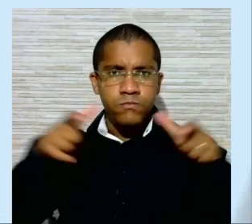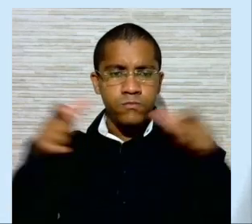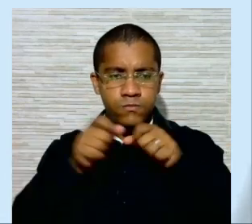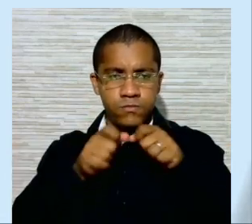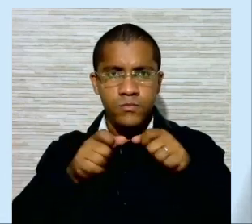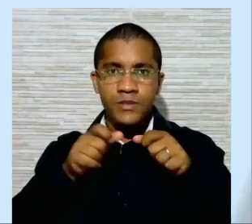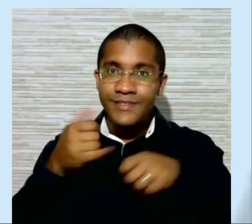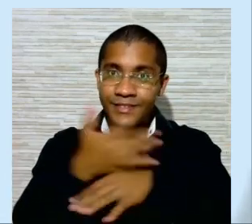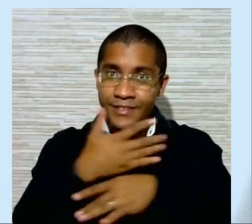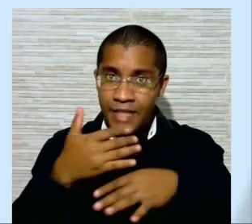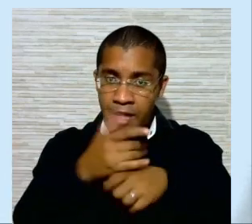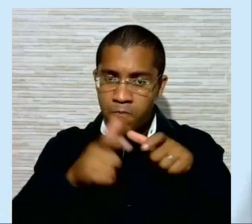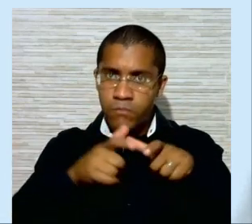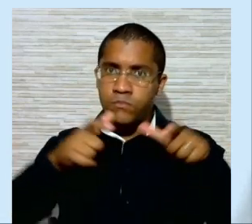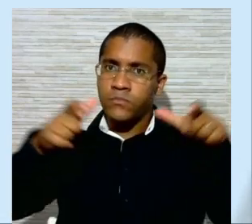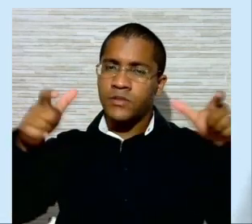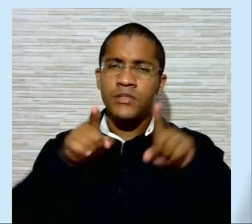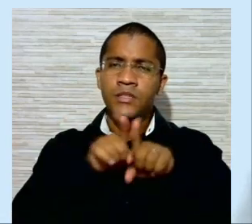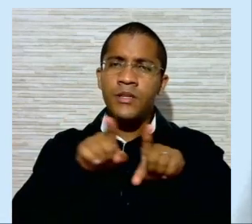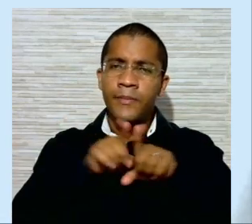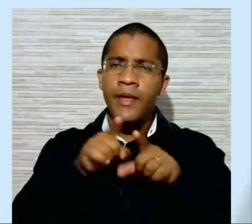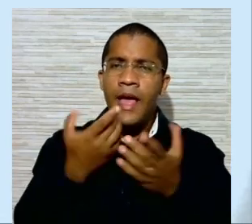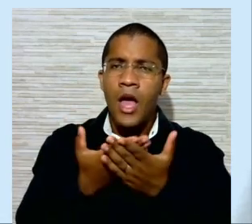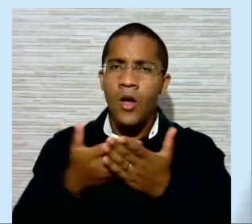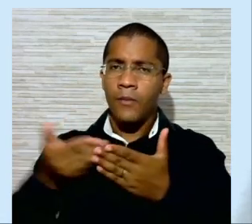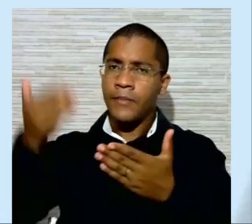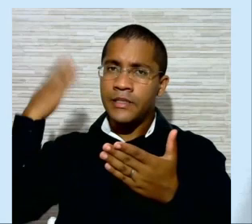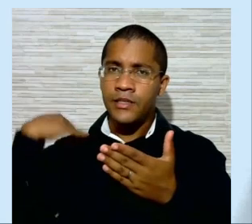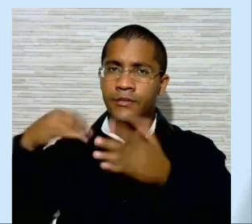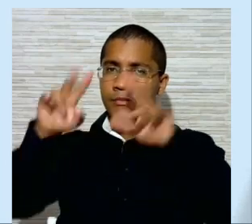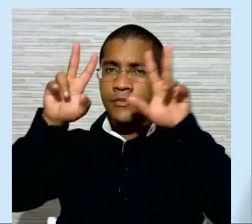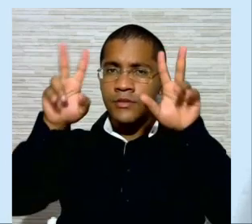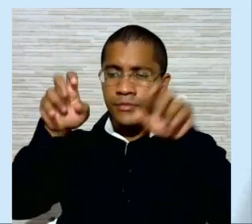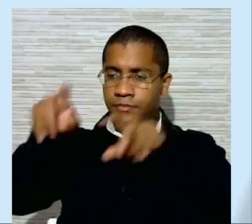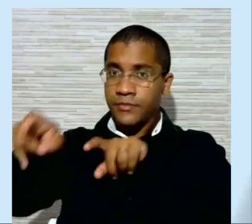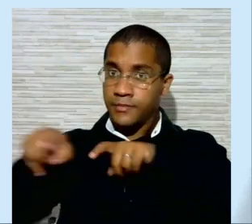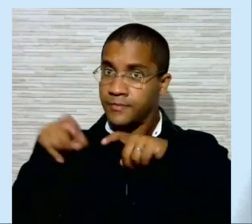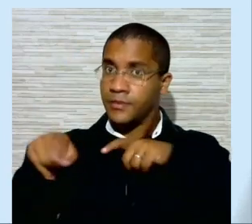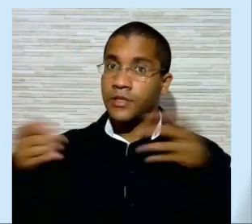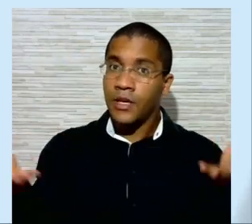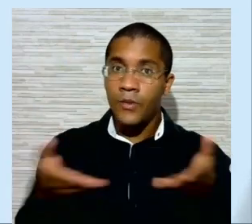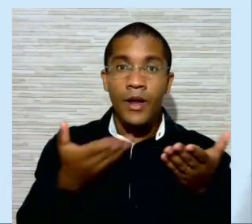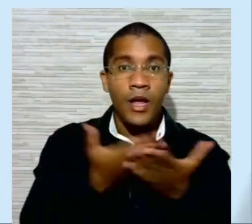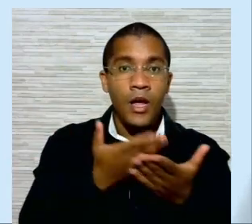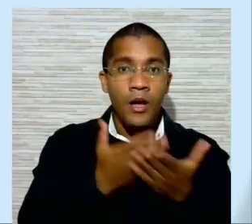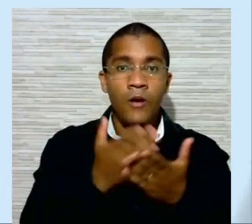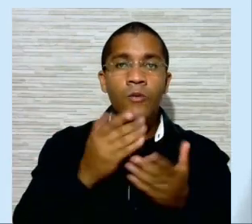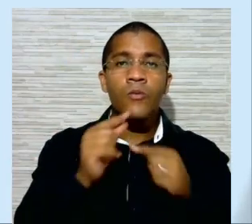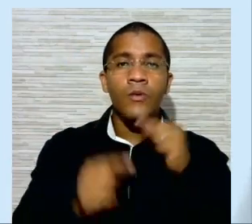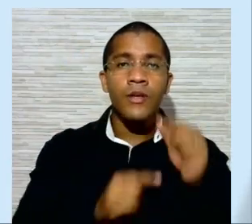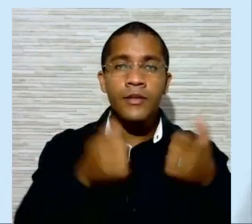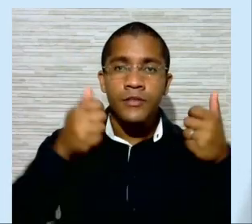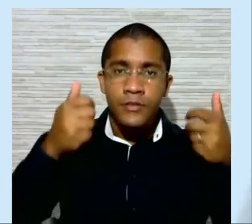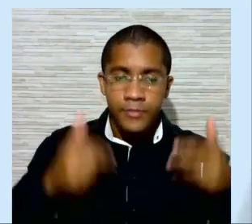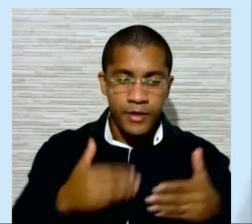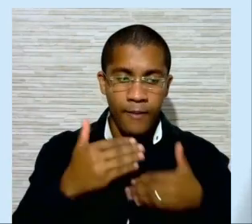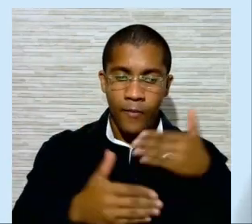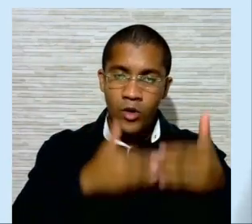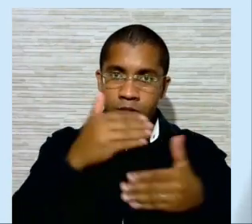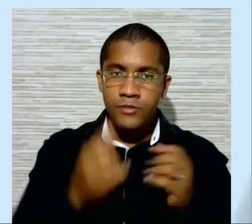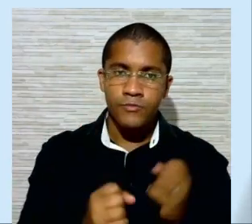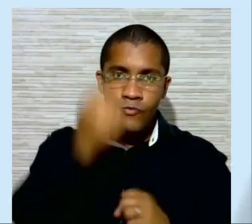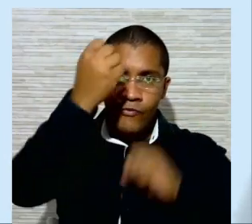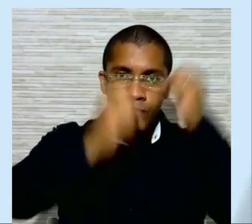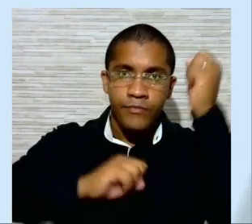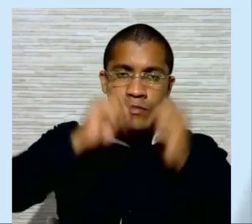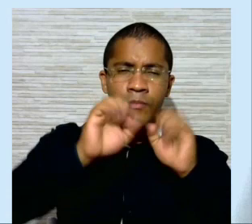gente vem falando aí, na última aula falou sobre agricultura, né? E na aula de agora nós vamos falar um pouquinho sobre os processos de